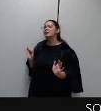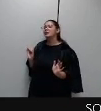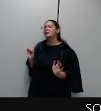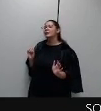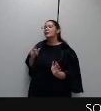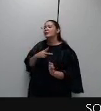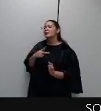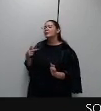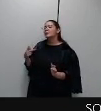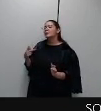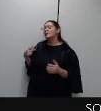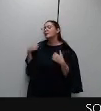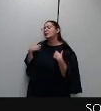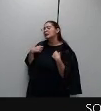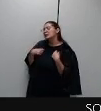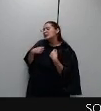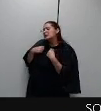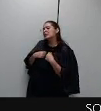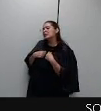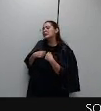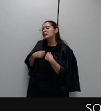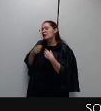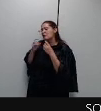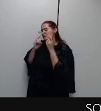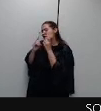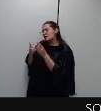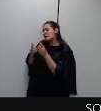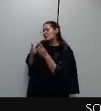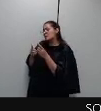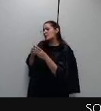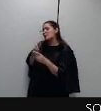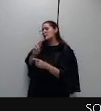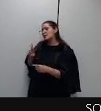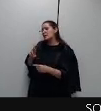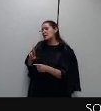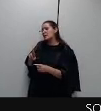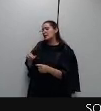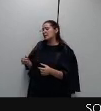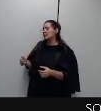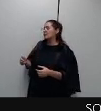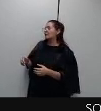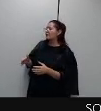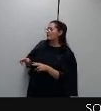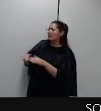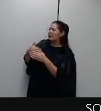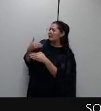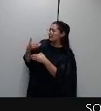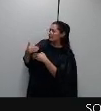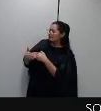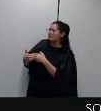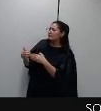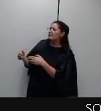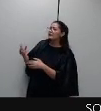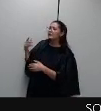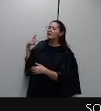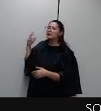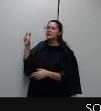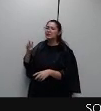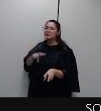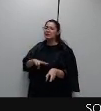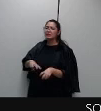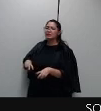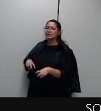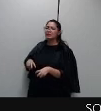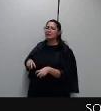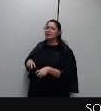ele decidiu já o mérito EA fazendo invoca a súmula sente que tive resolvido Napoleão Primeiro só